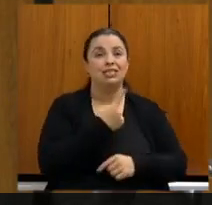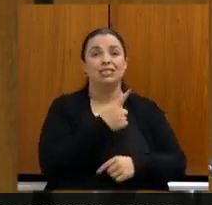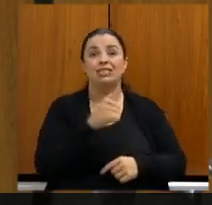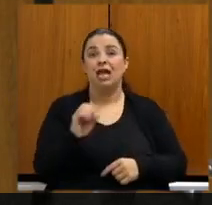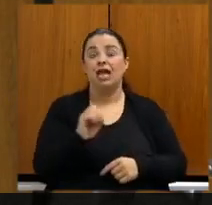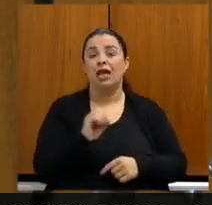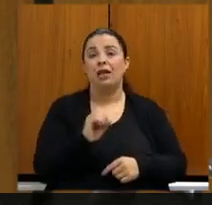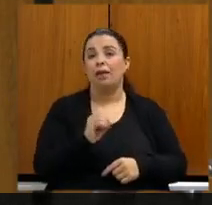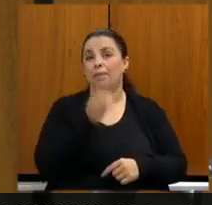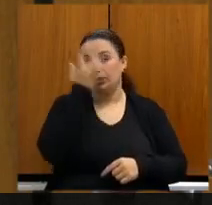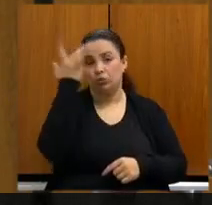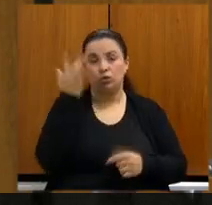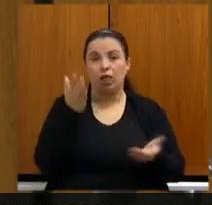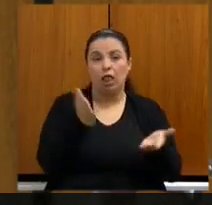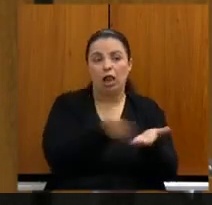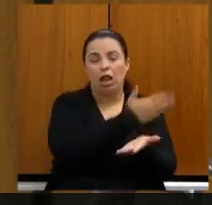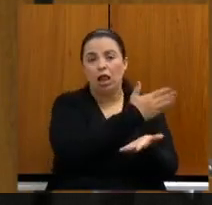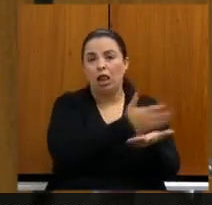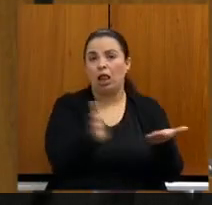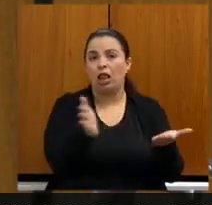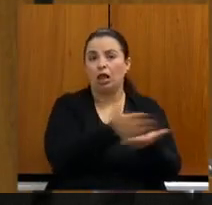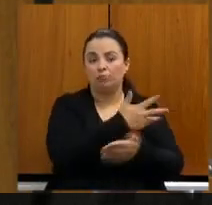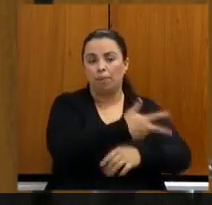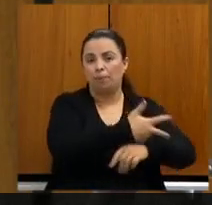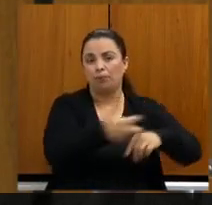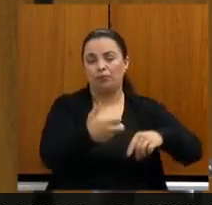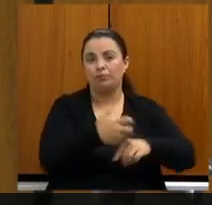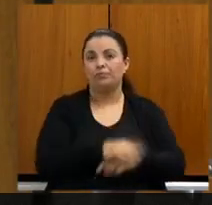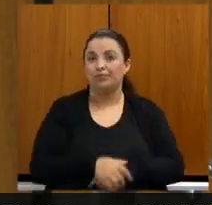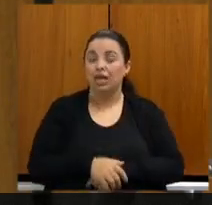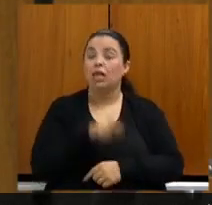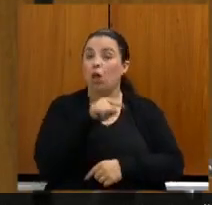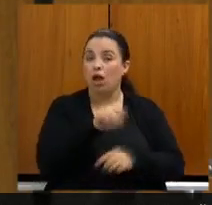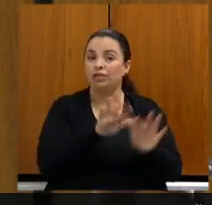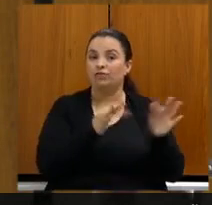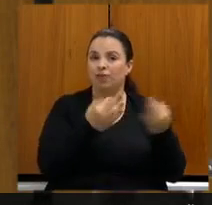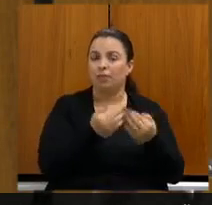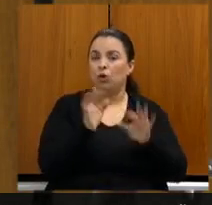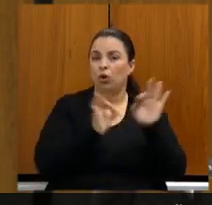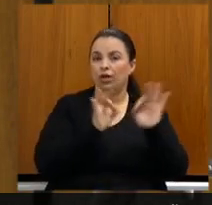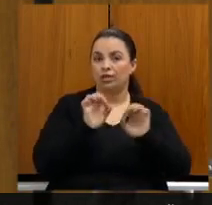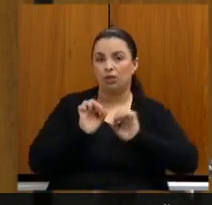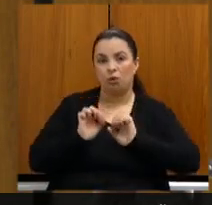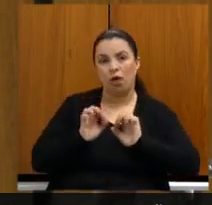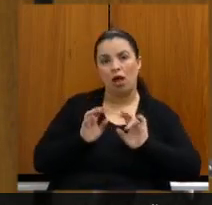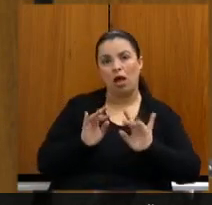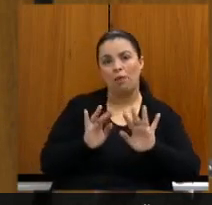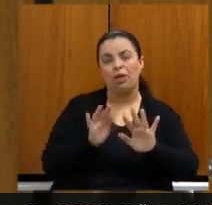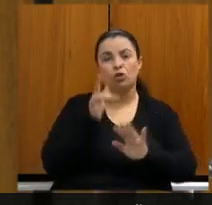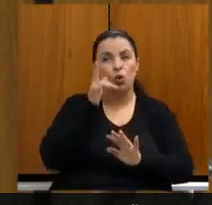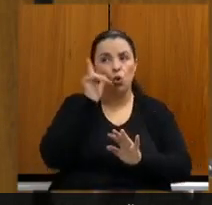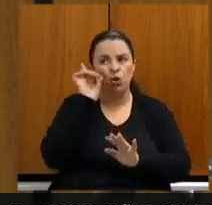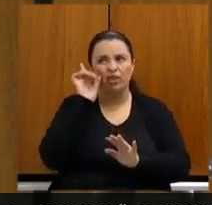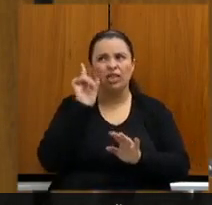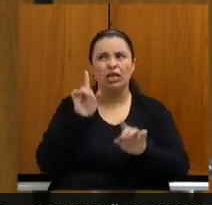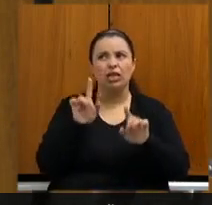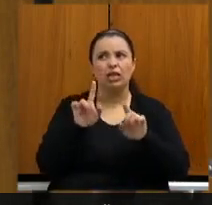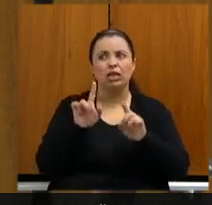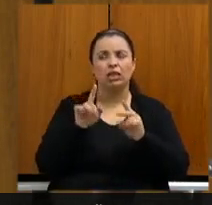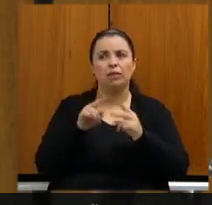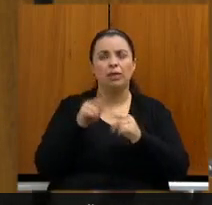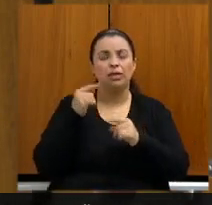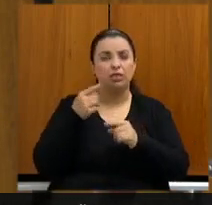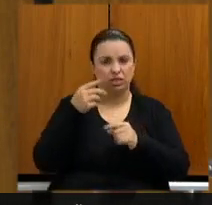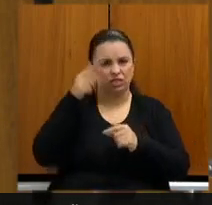nenhuma alternativa para as famílias fizeram duas marchas aí essa semana uma ontem EA outra na segunda-feira até o Ministério Público lá em